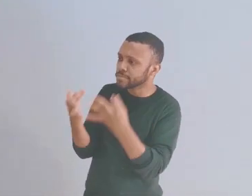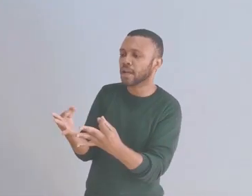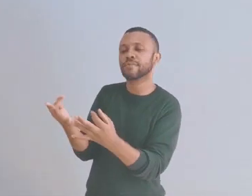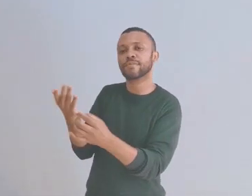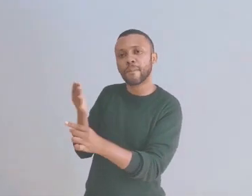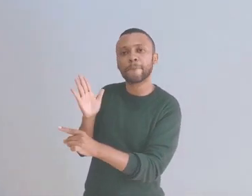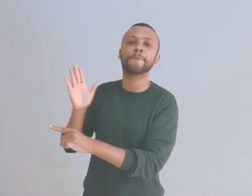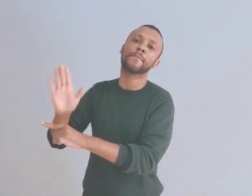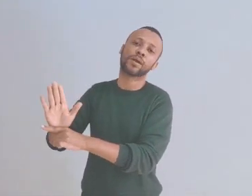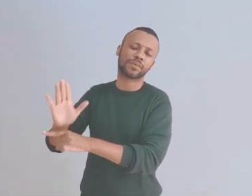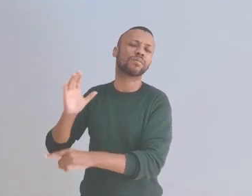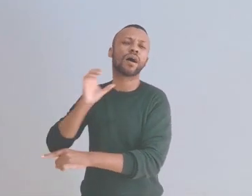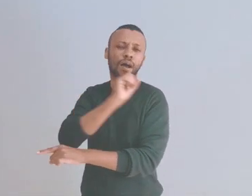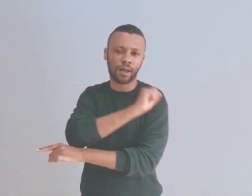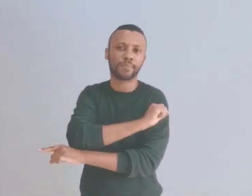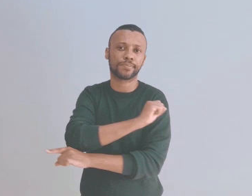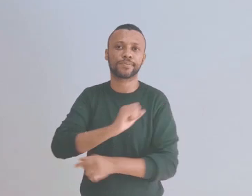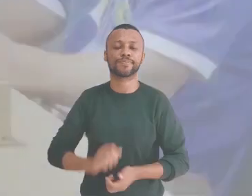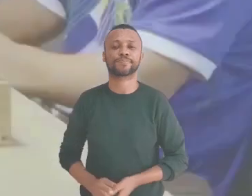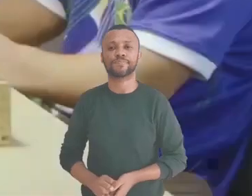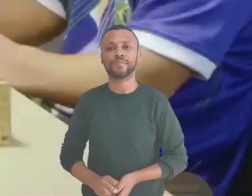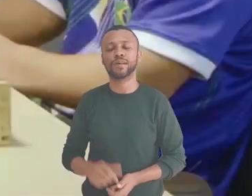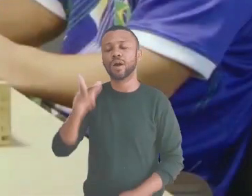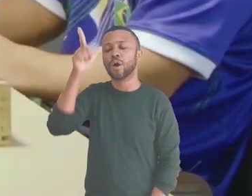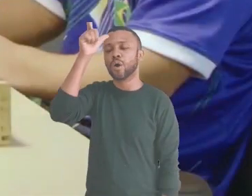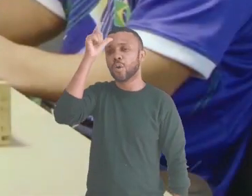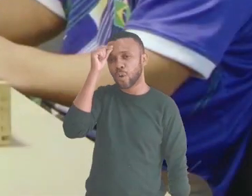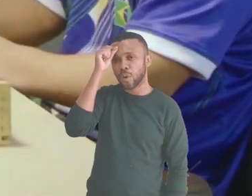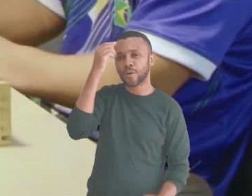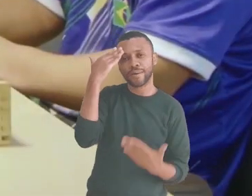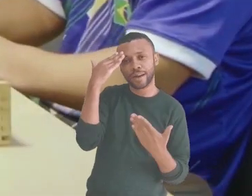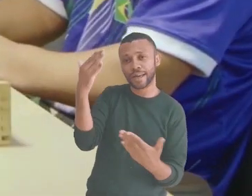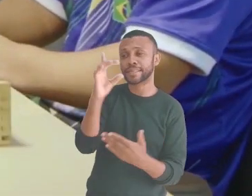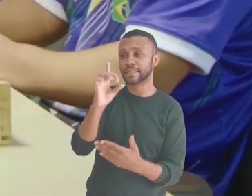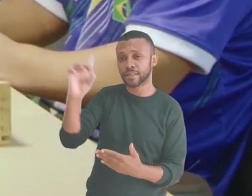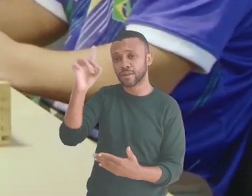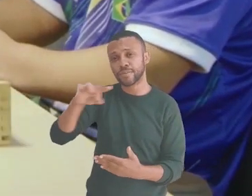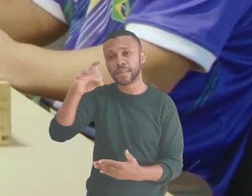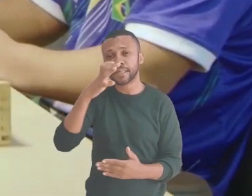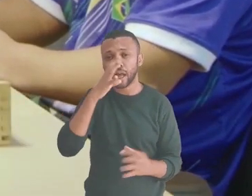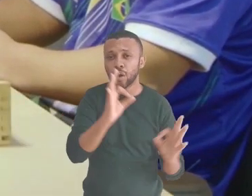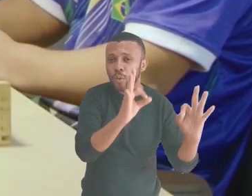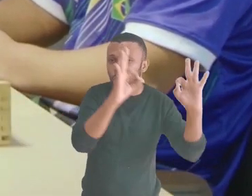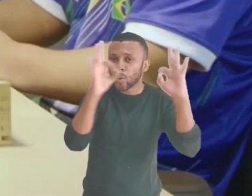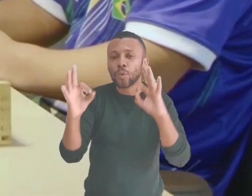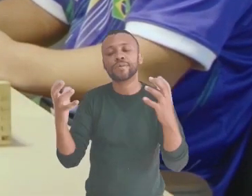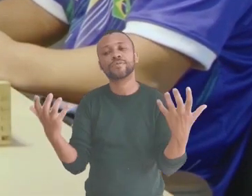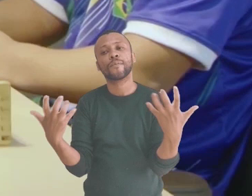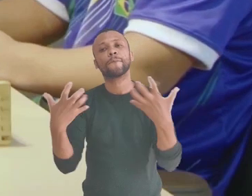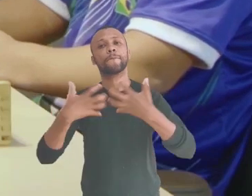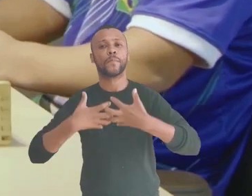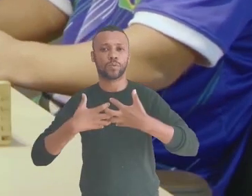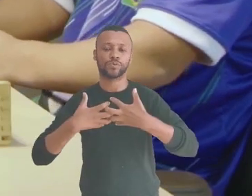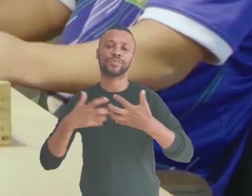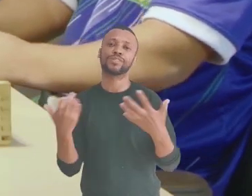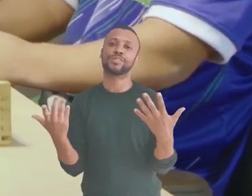eles resolveram. Sim. E graças a Deus, você que está ouvindo a gente aí, multi-incluído e multi-incluída, pessoa que